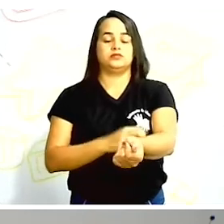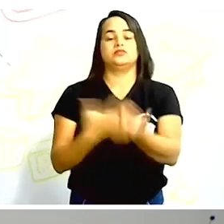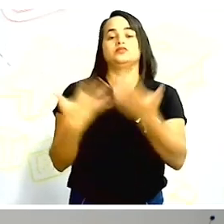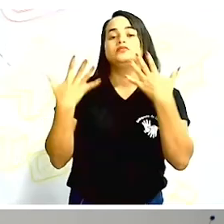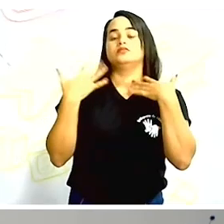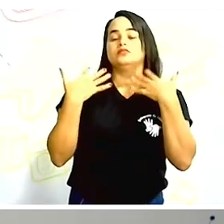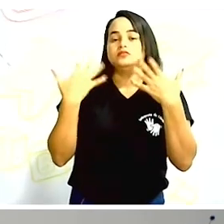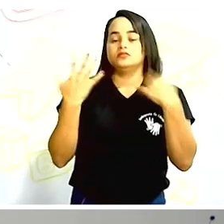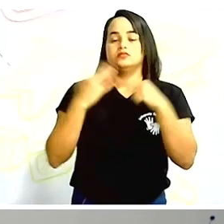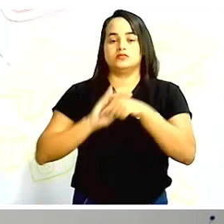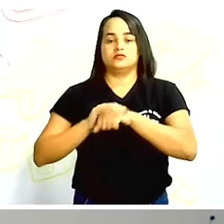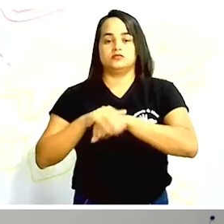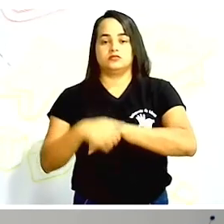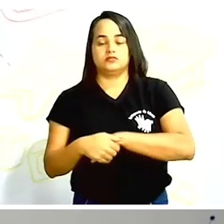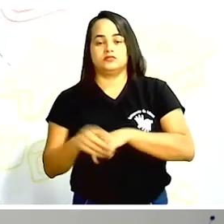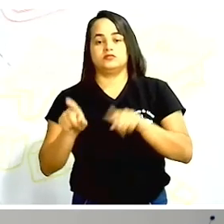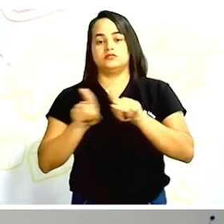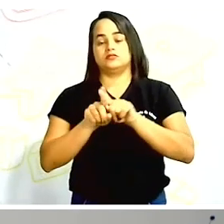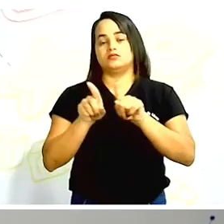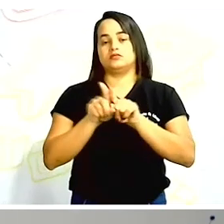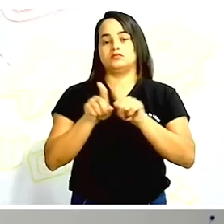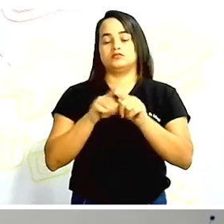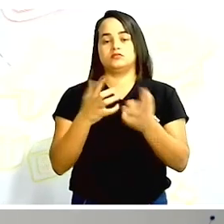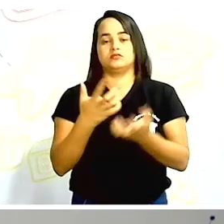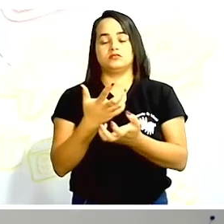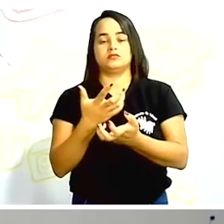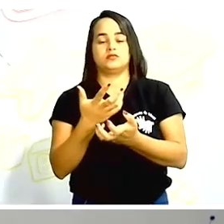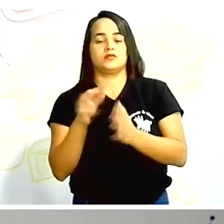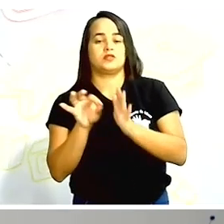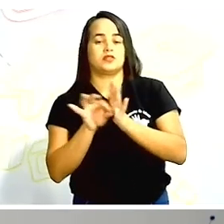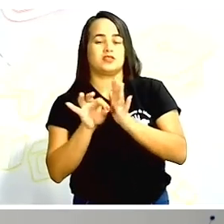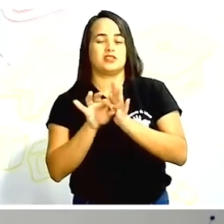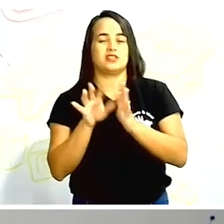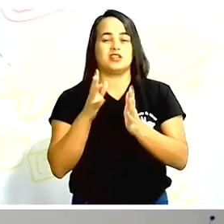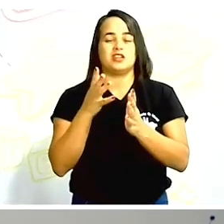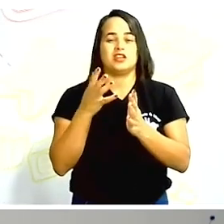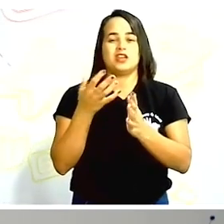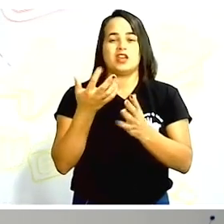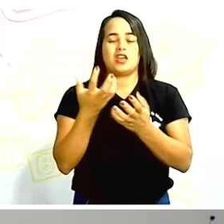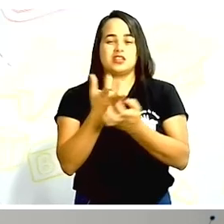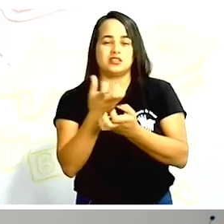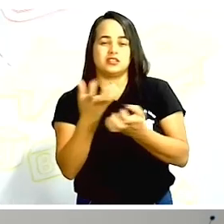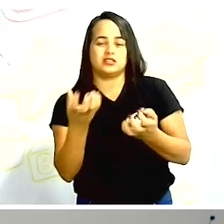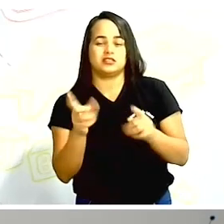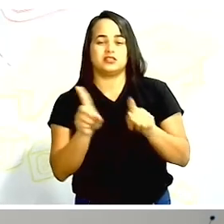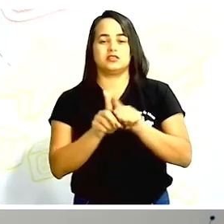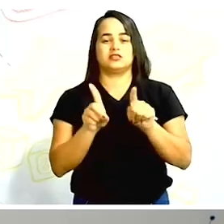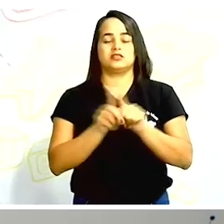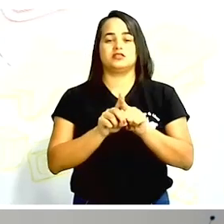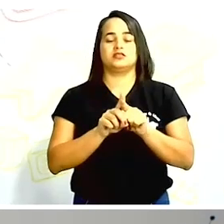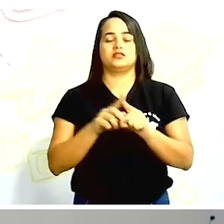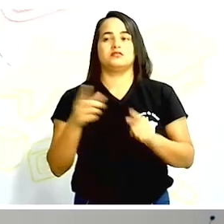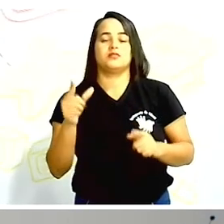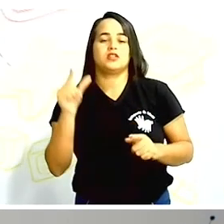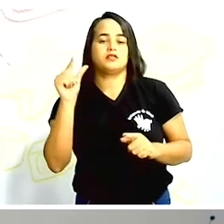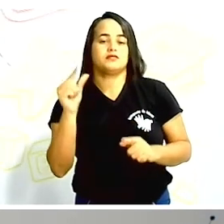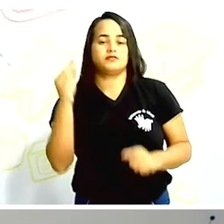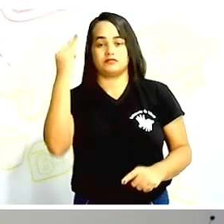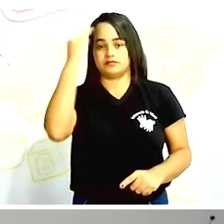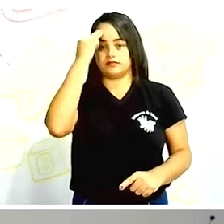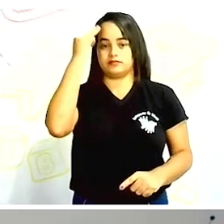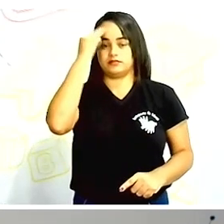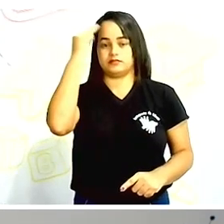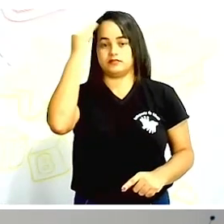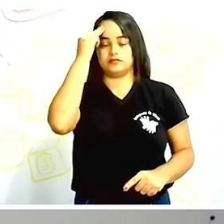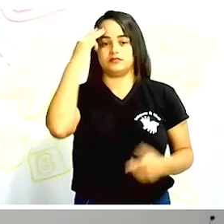noturno, ressecamento da vagina, dificuldades de atenção e também um pouquinho de redução na memória. Então,